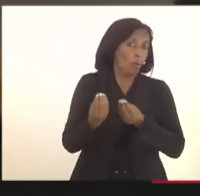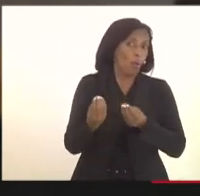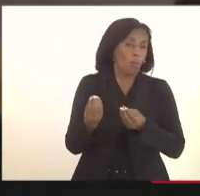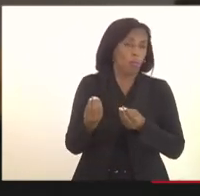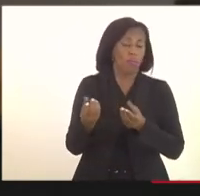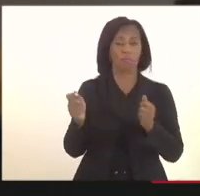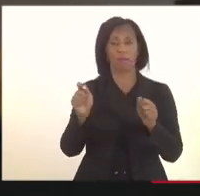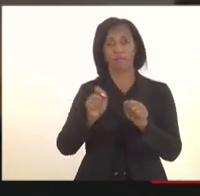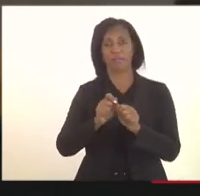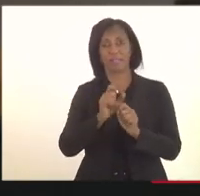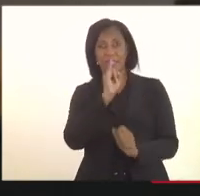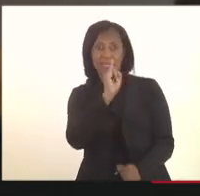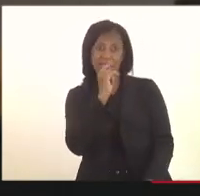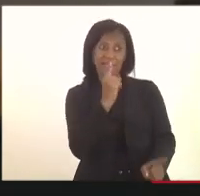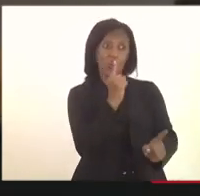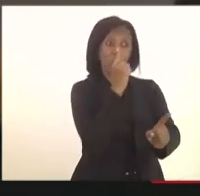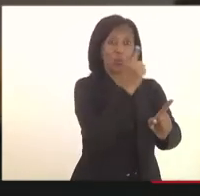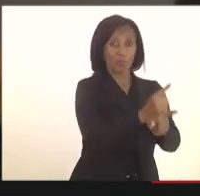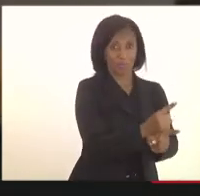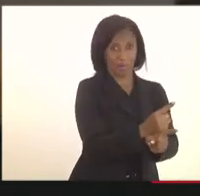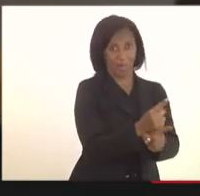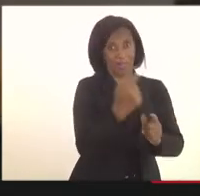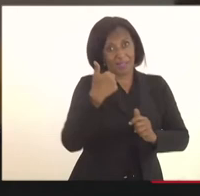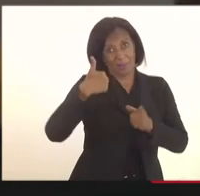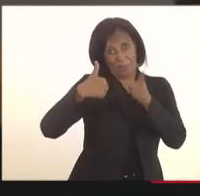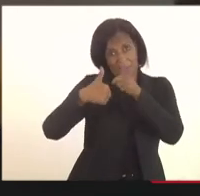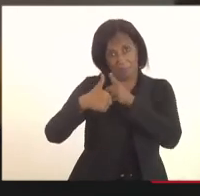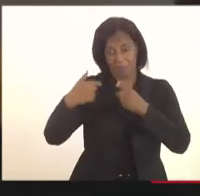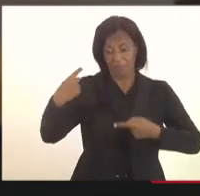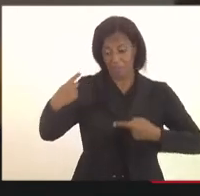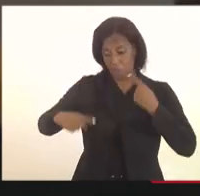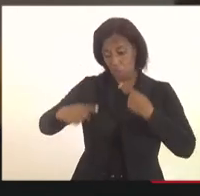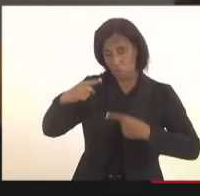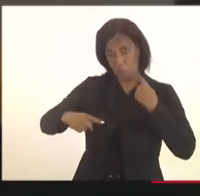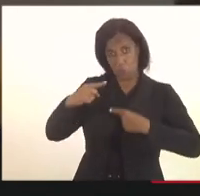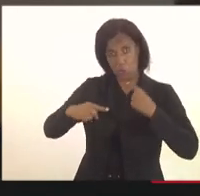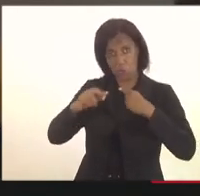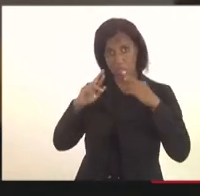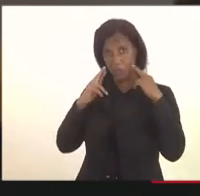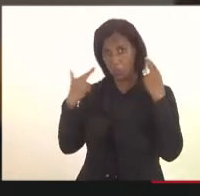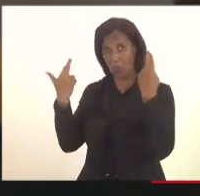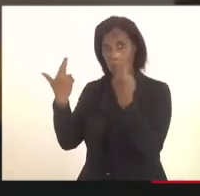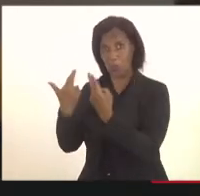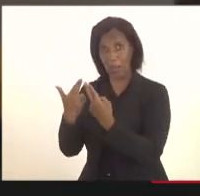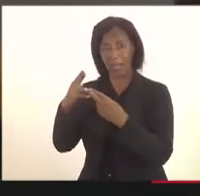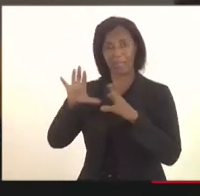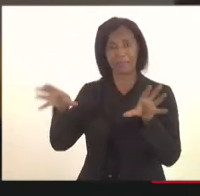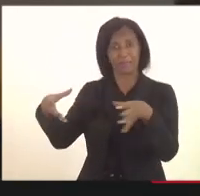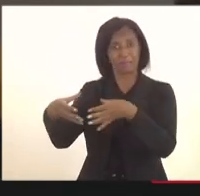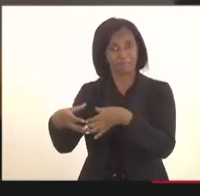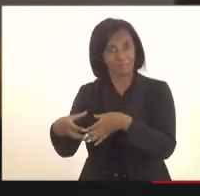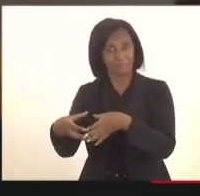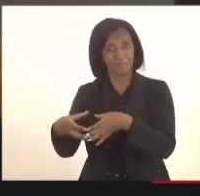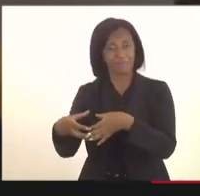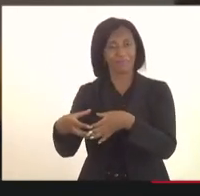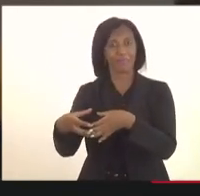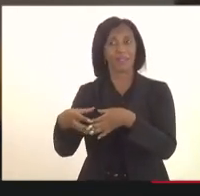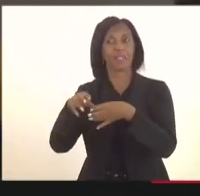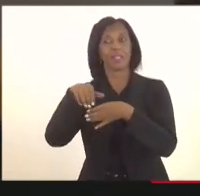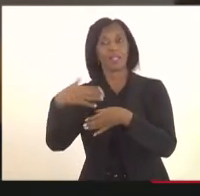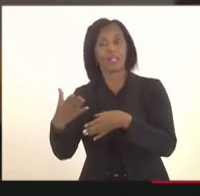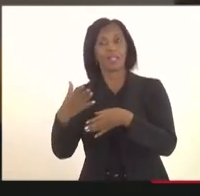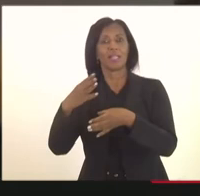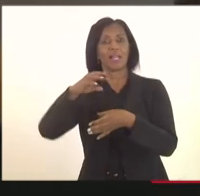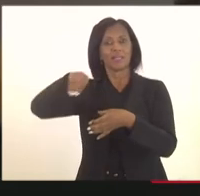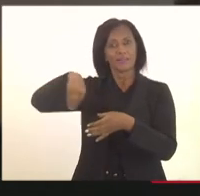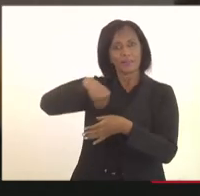que precisa primeiro ser discutida no âmbito da regulação propriamente dita, antes de ela ser transferida para a nossa, vamos dizer